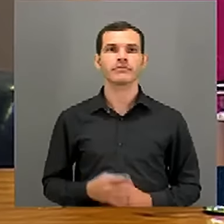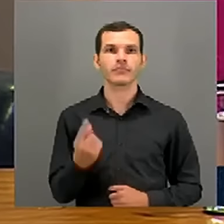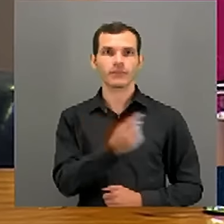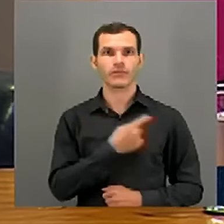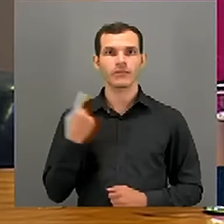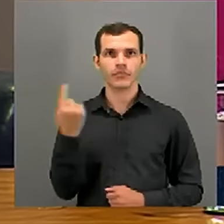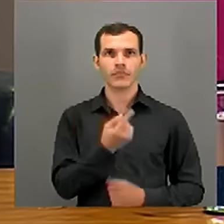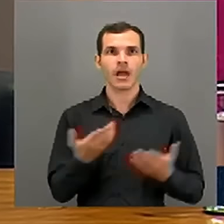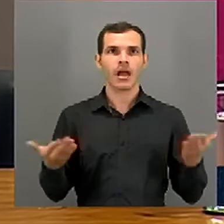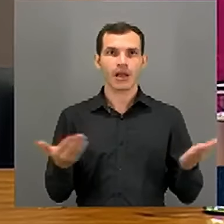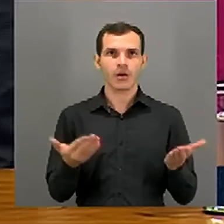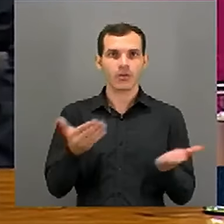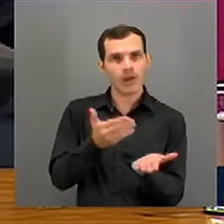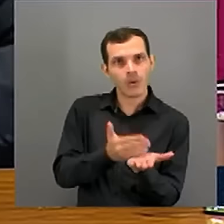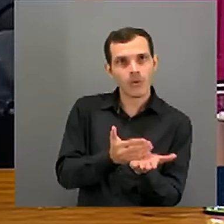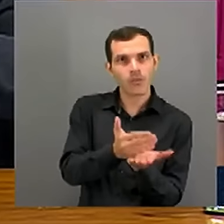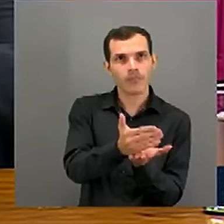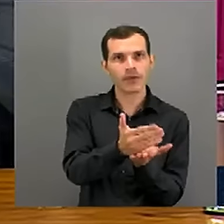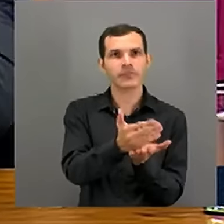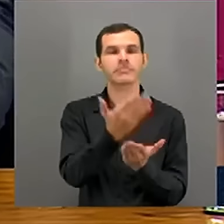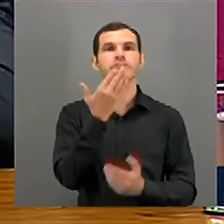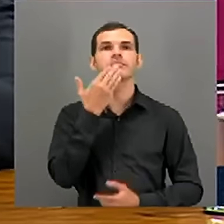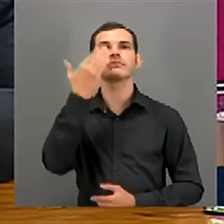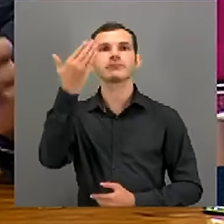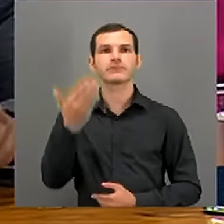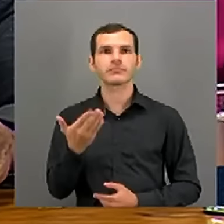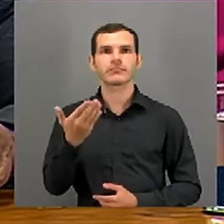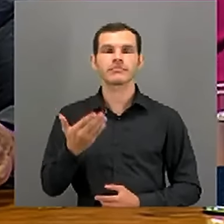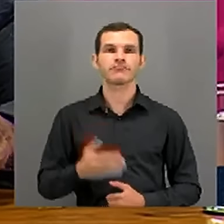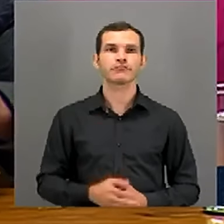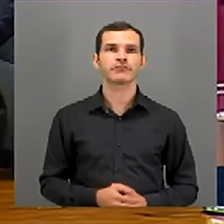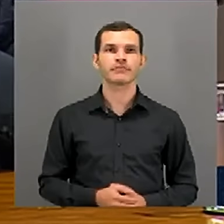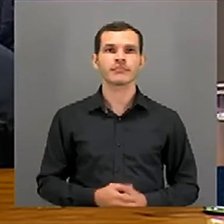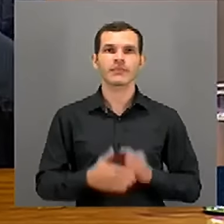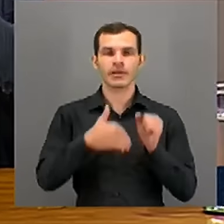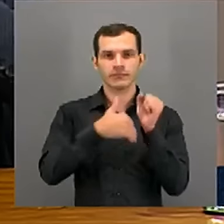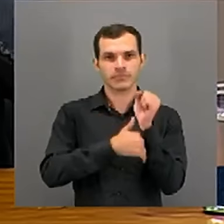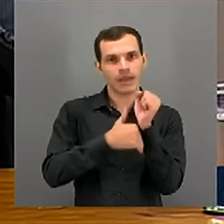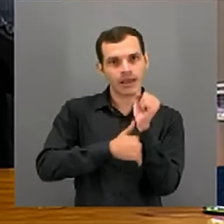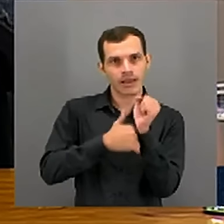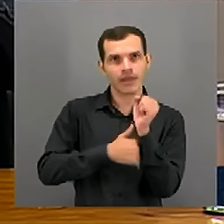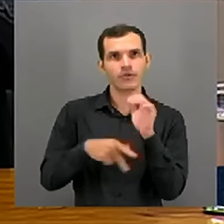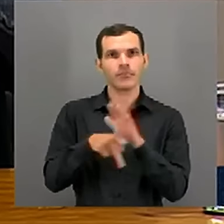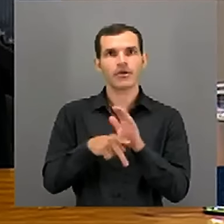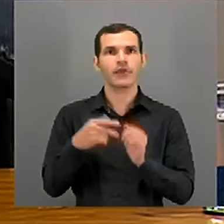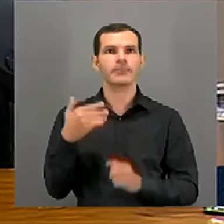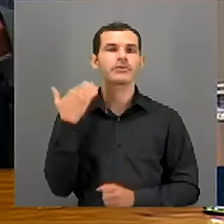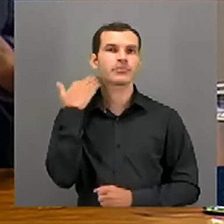imediatamente agora com um requerimento pedindo o sigilo bancário